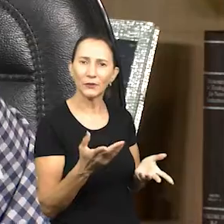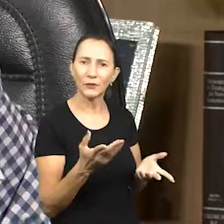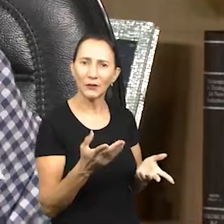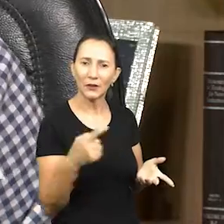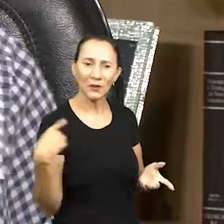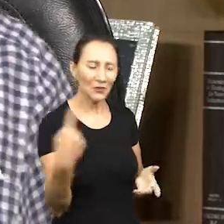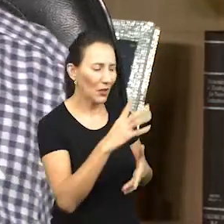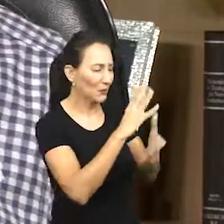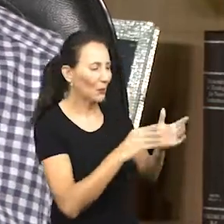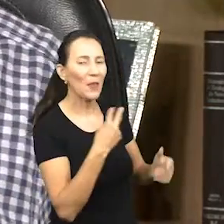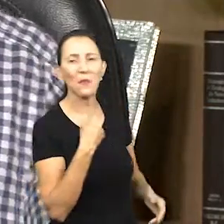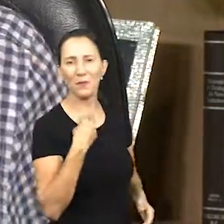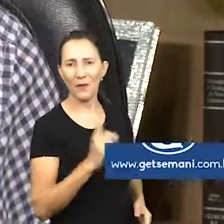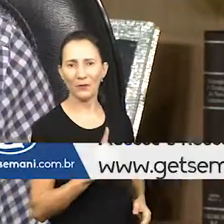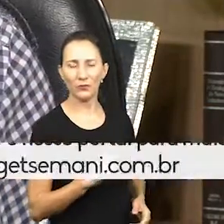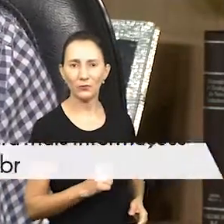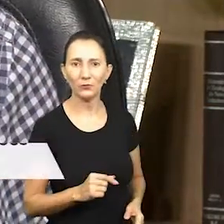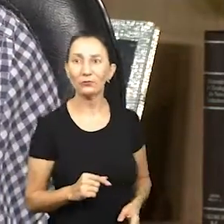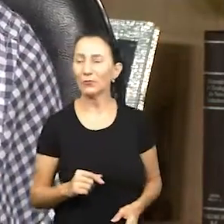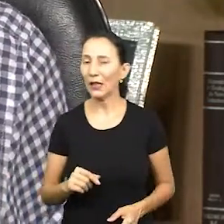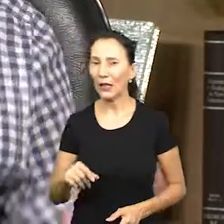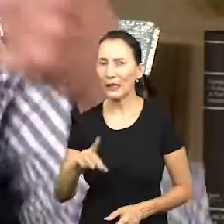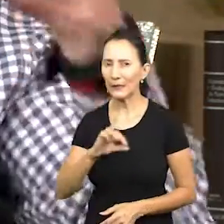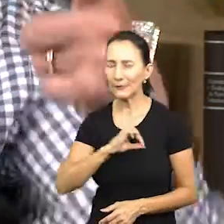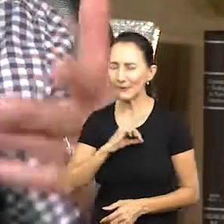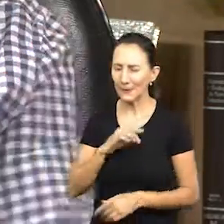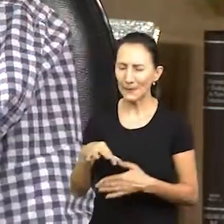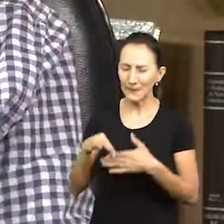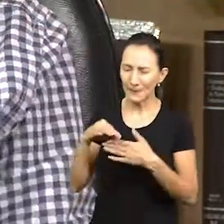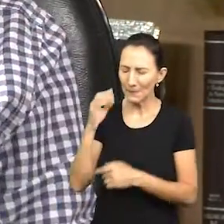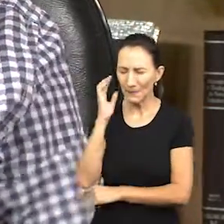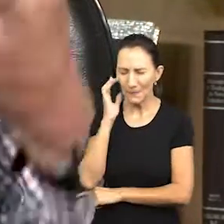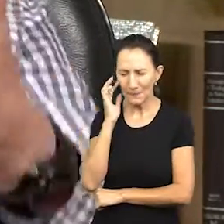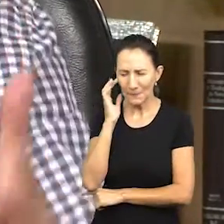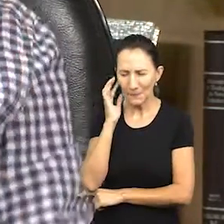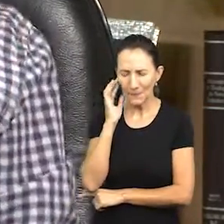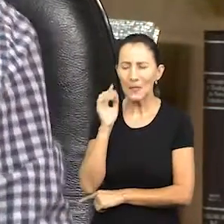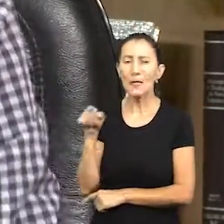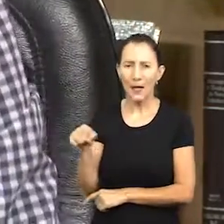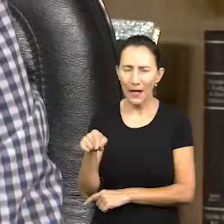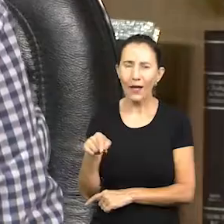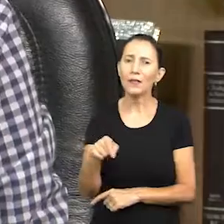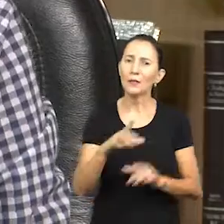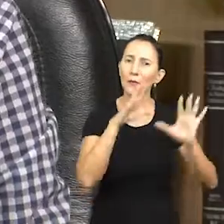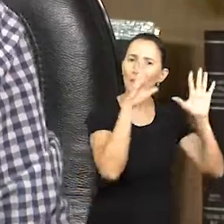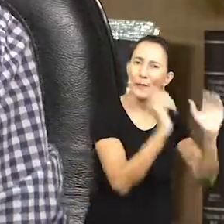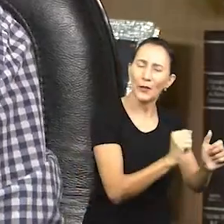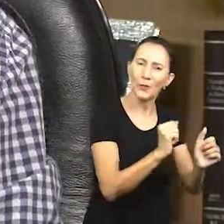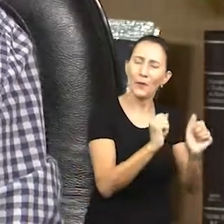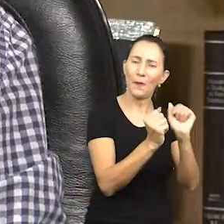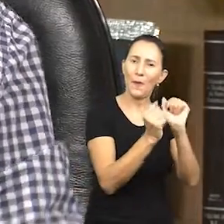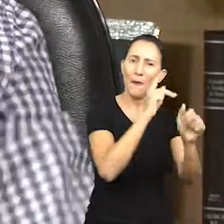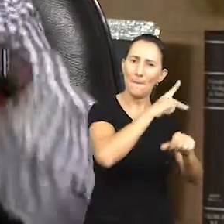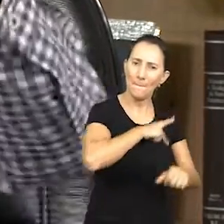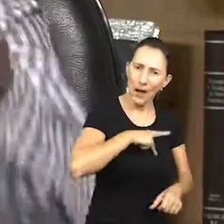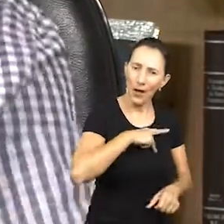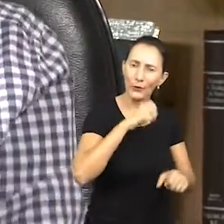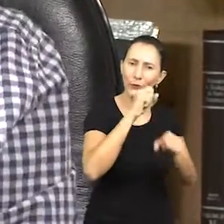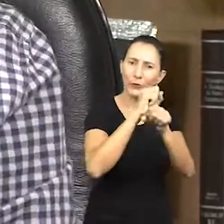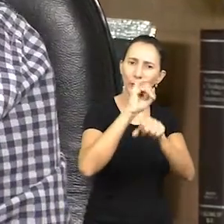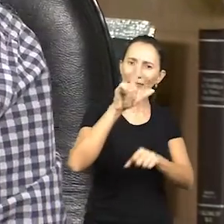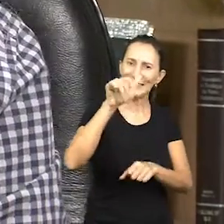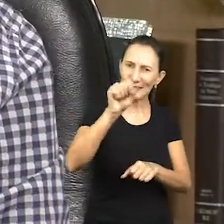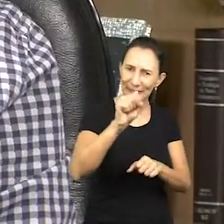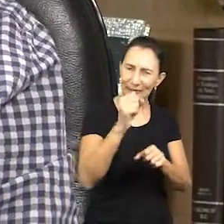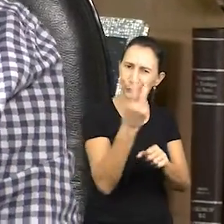vestes, mandaram açoitá-los com varas. Custou a Paulo, por isso que ele foi açoitado, porque ele falou a verdade. Eu quero orar